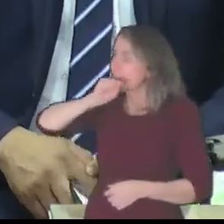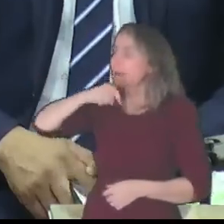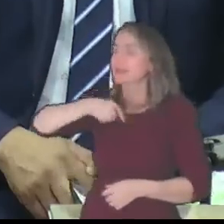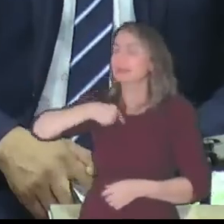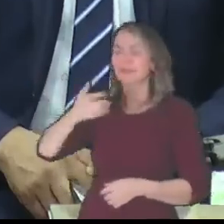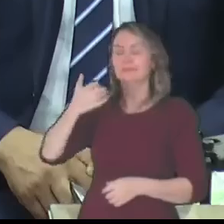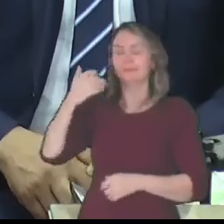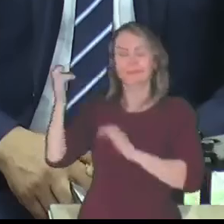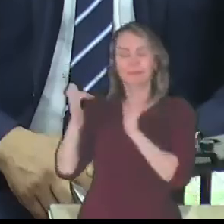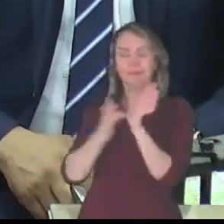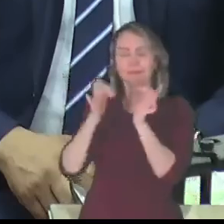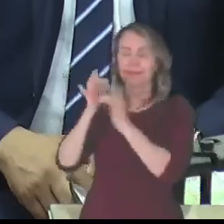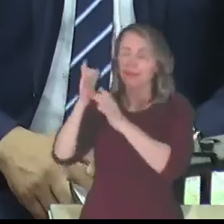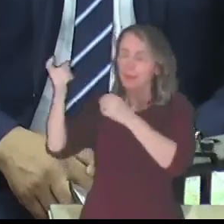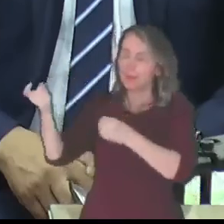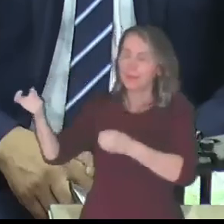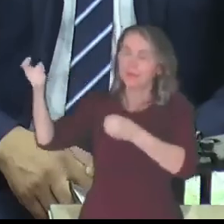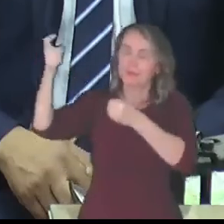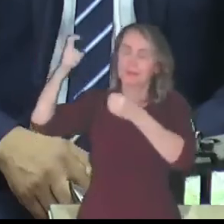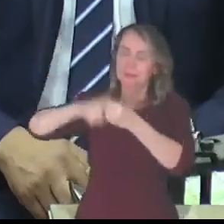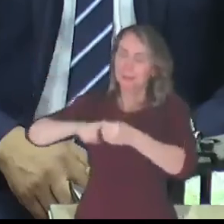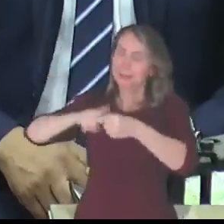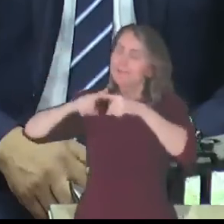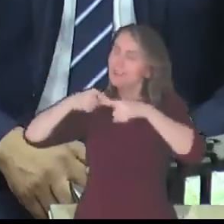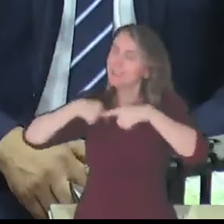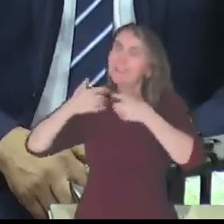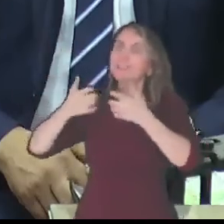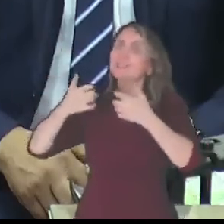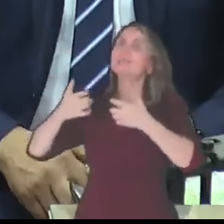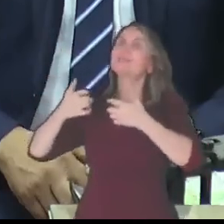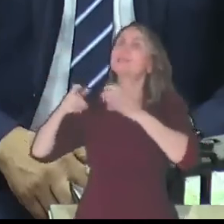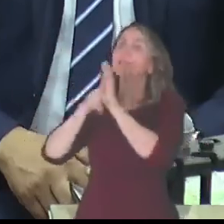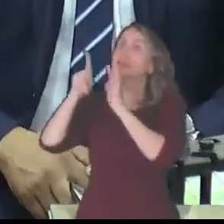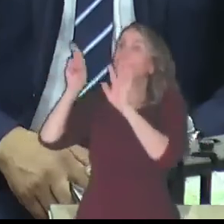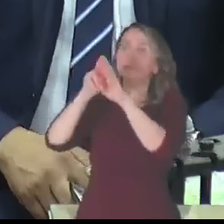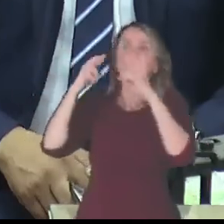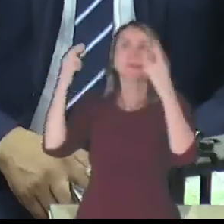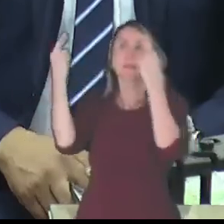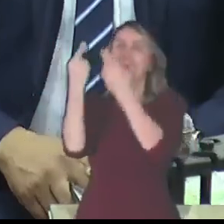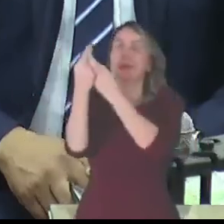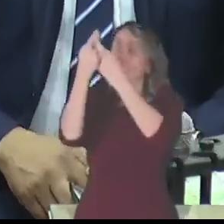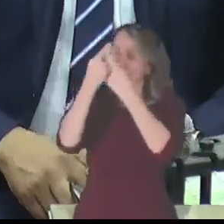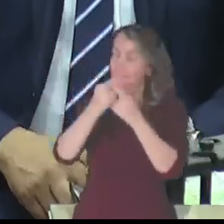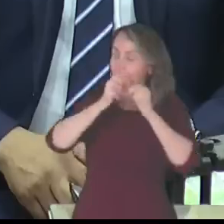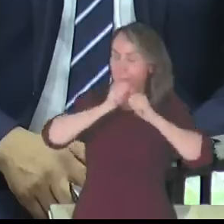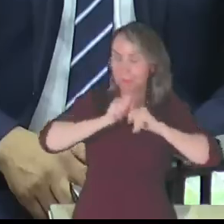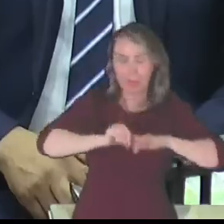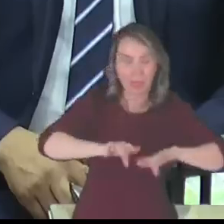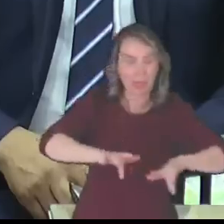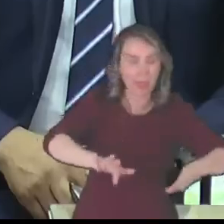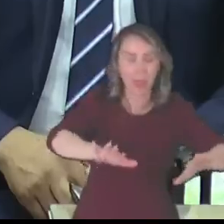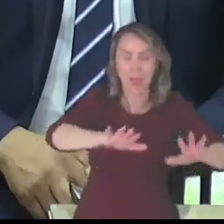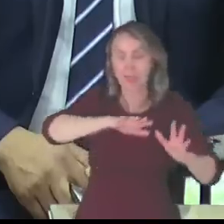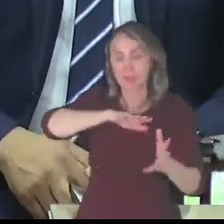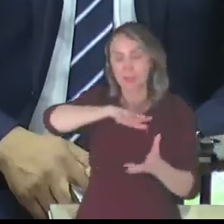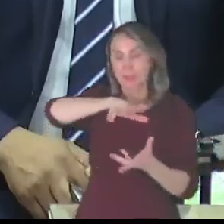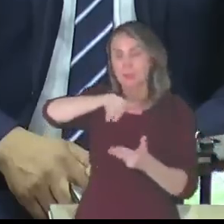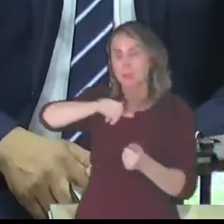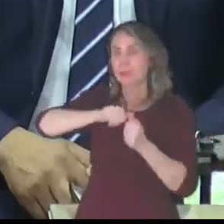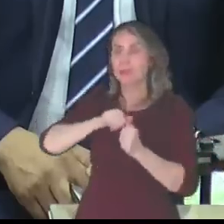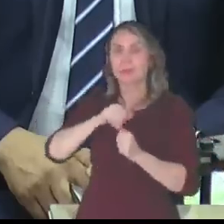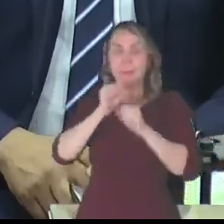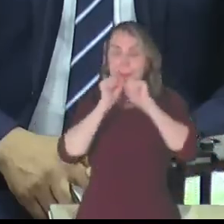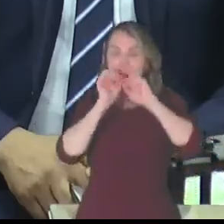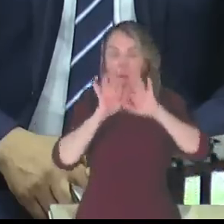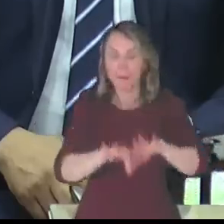vir pai eu quero que o teu reino se Espalhe nos corações abençoe os pregadores que os pregadores pregam a palavra com